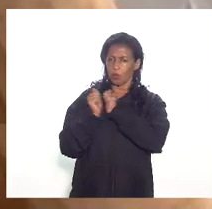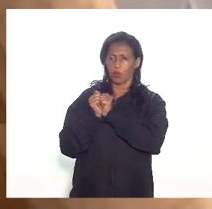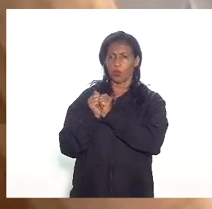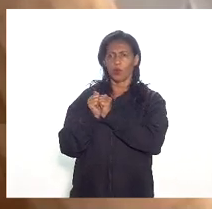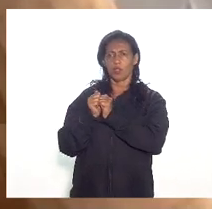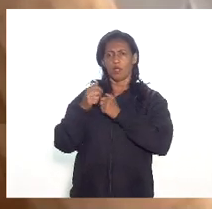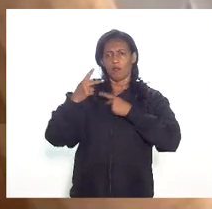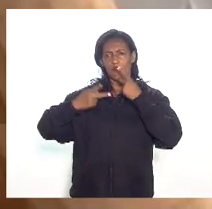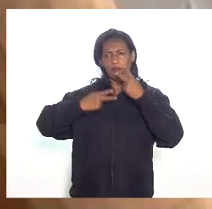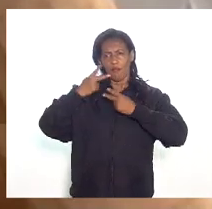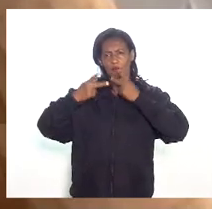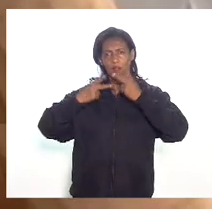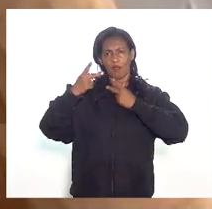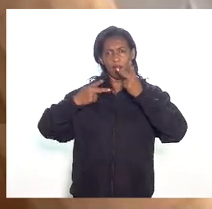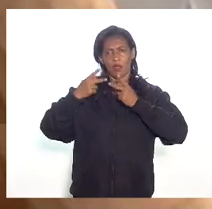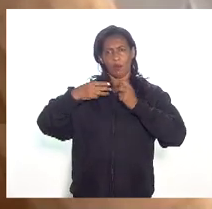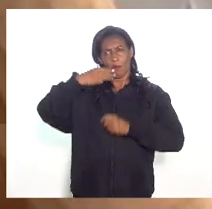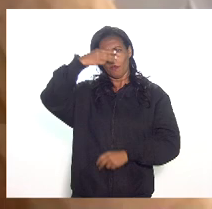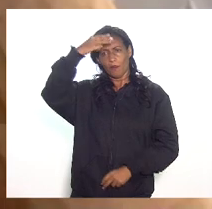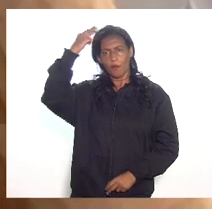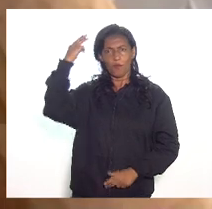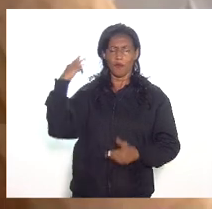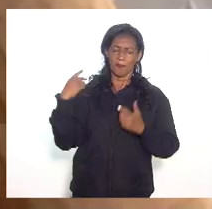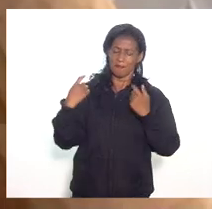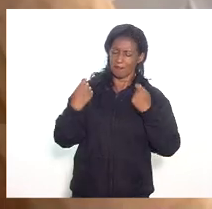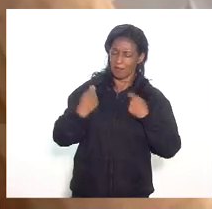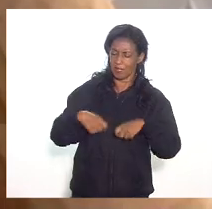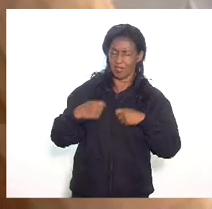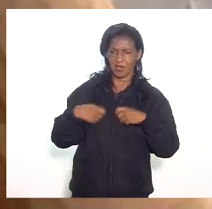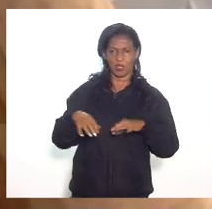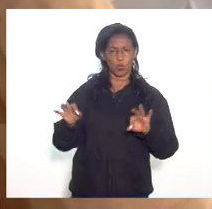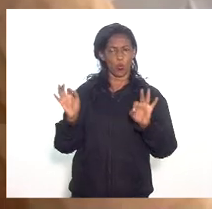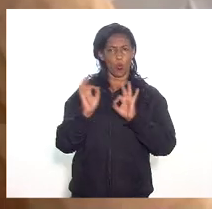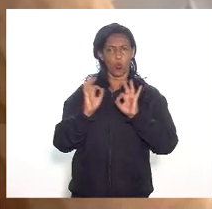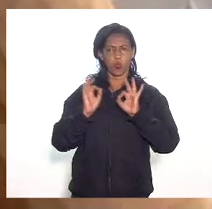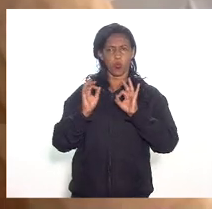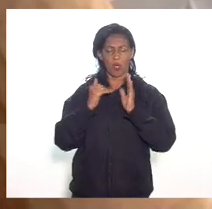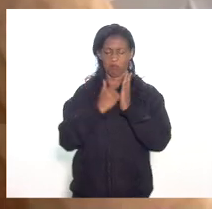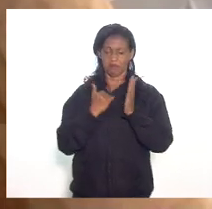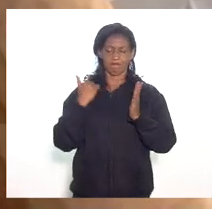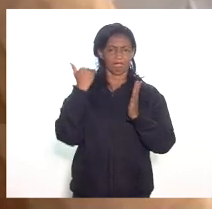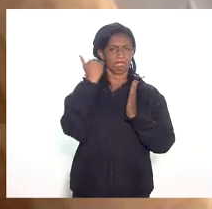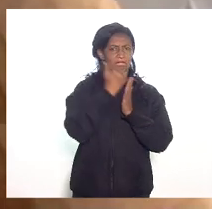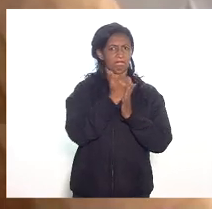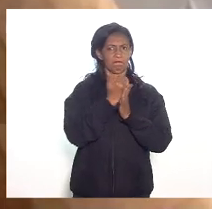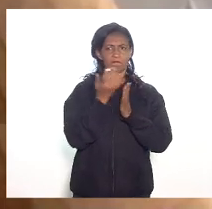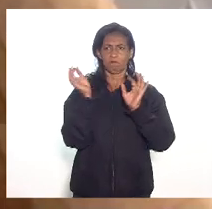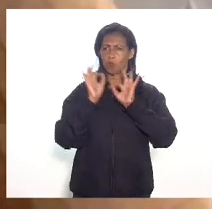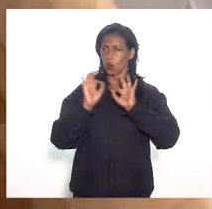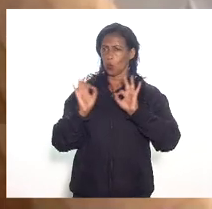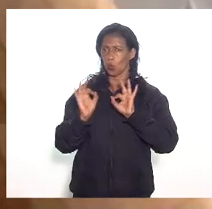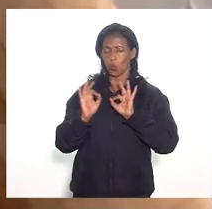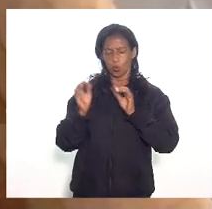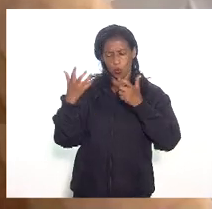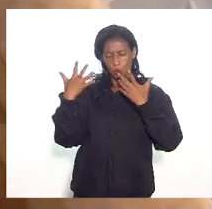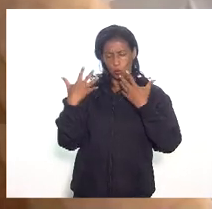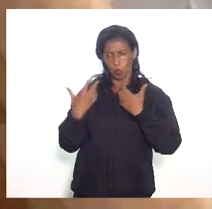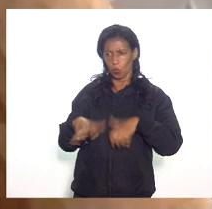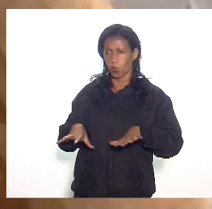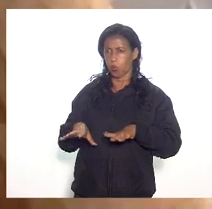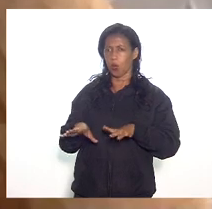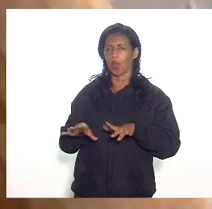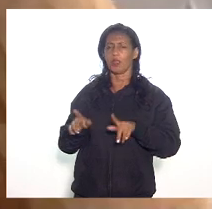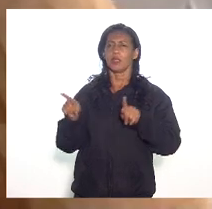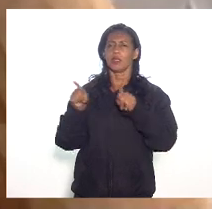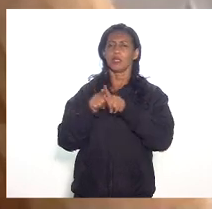que foi preciso o substitutivo não permitindo nenhum tipo de excesso e não permitindo inclusive as